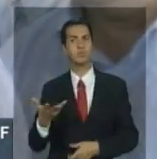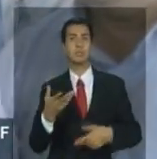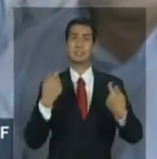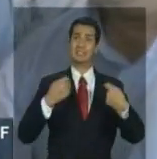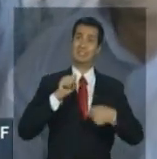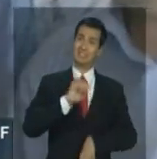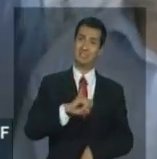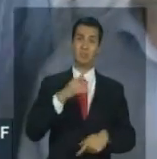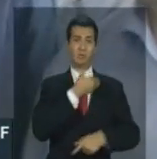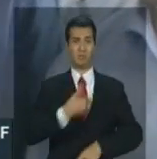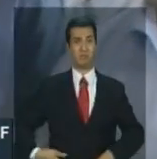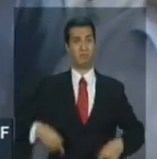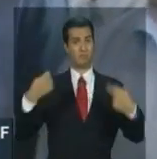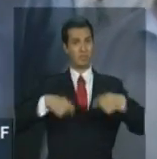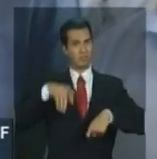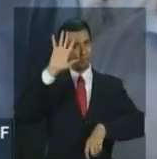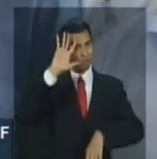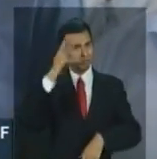medida,